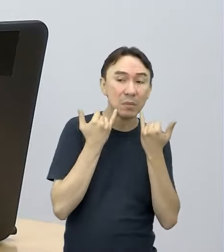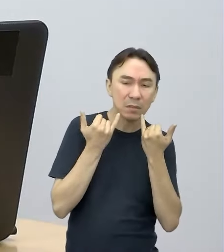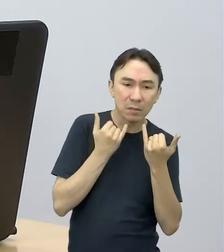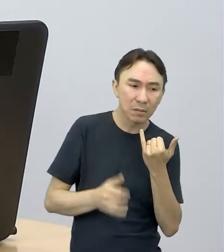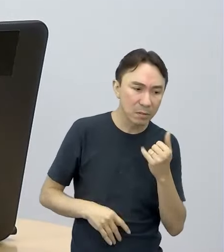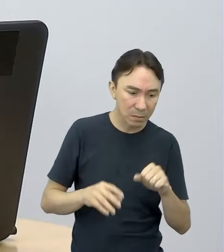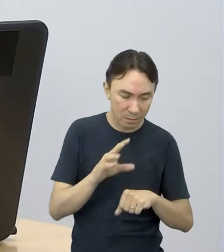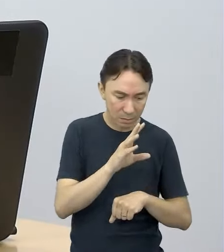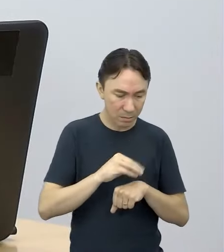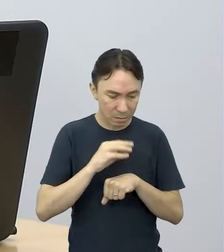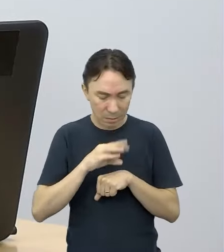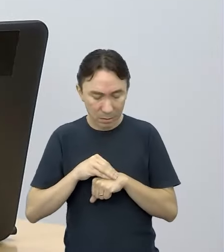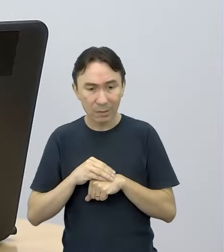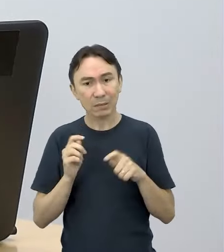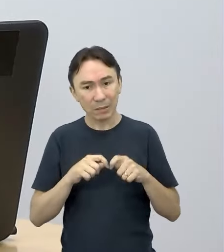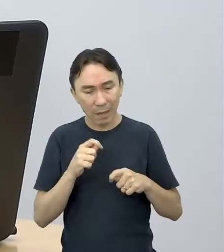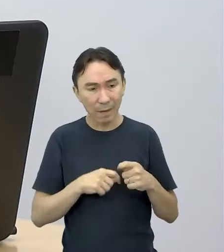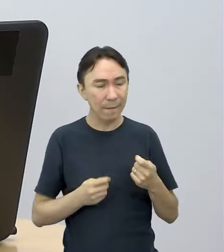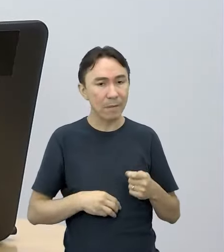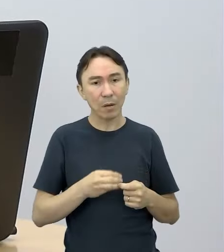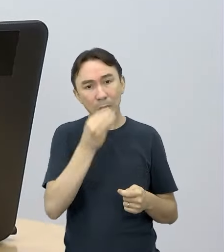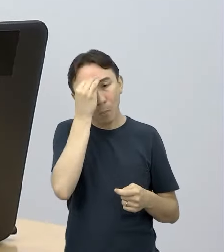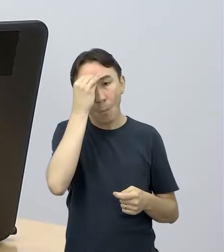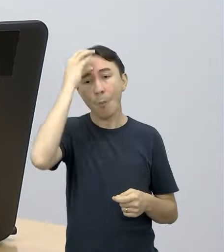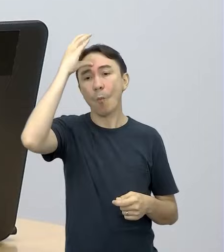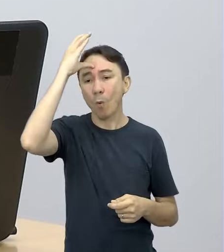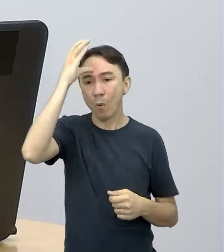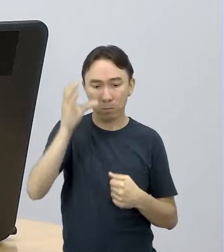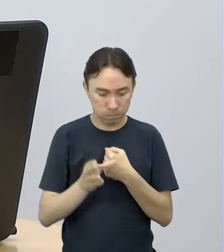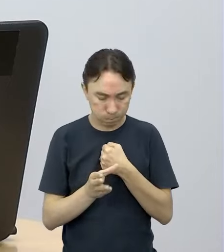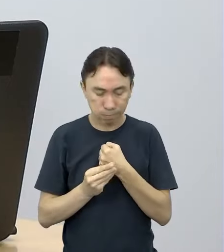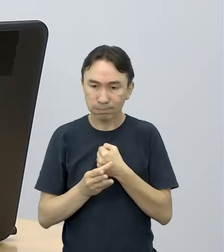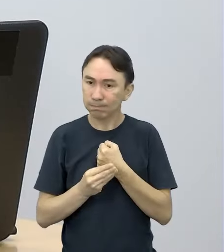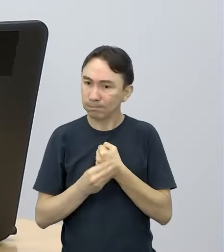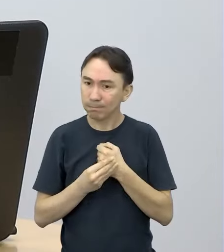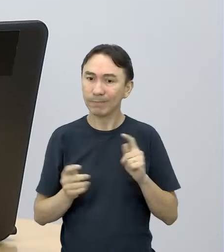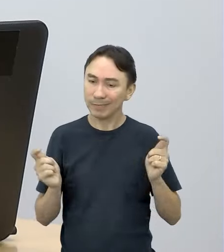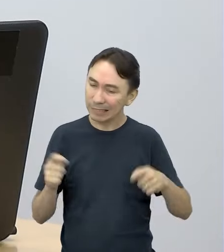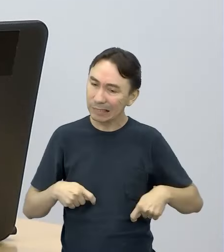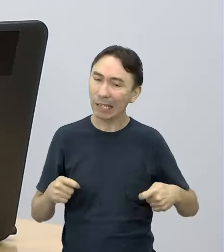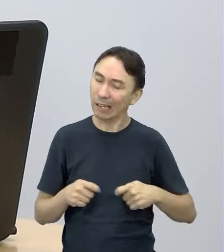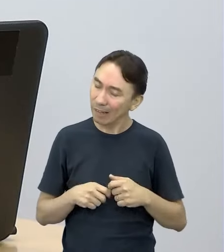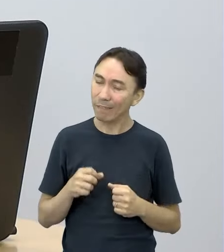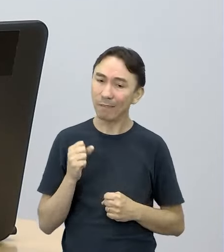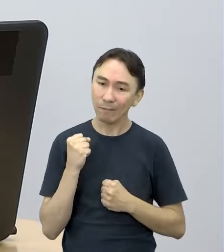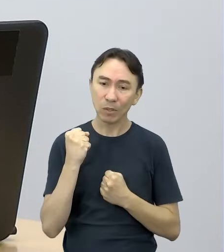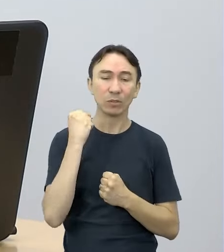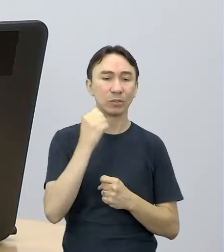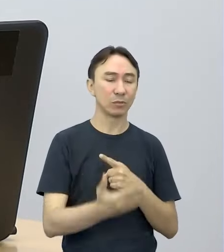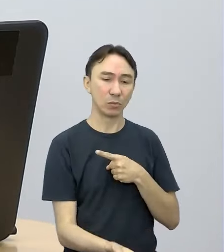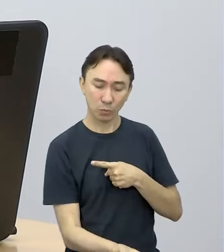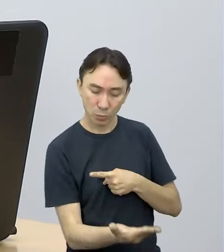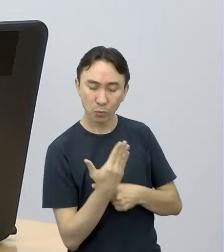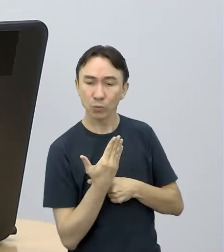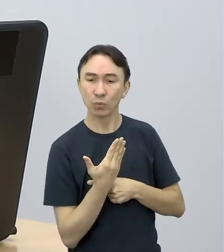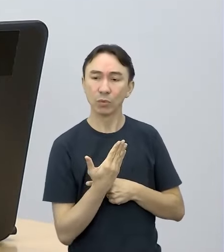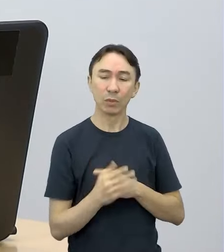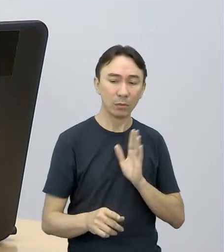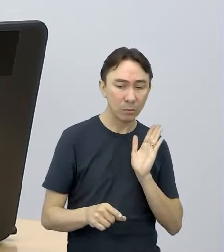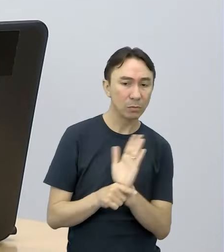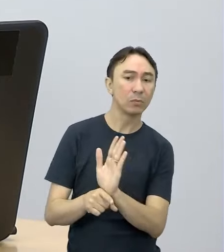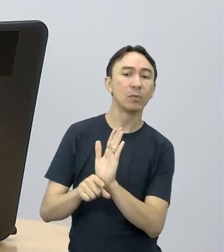num conhecimento sólido, né, para que traga realmente uma formação para